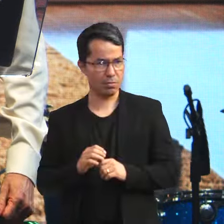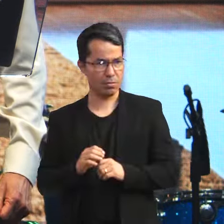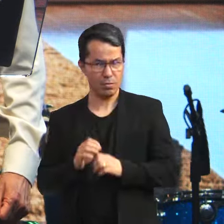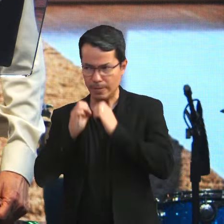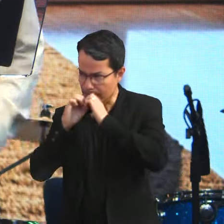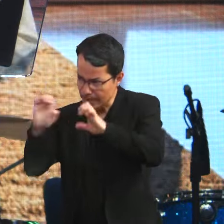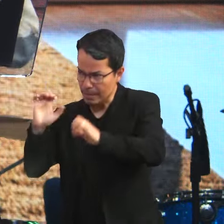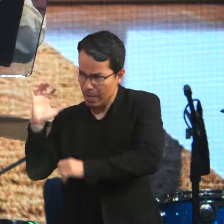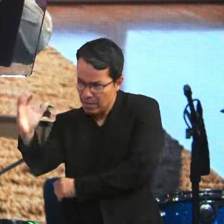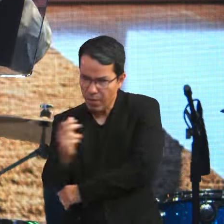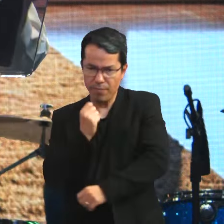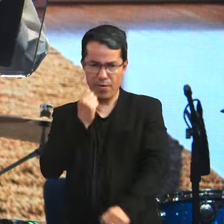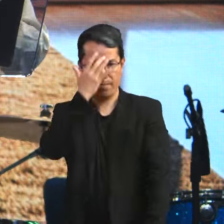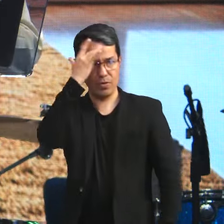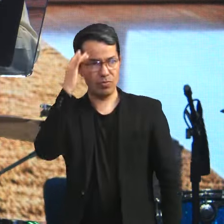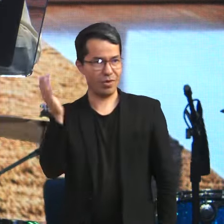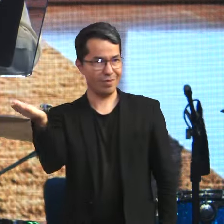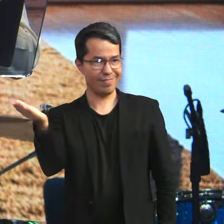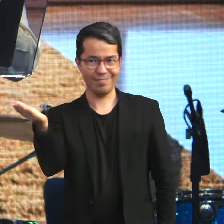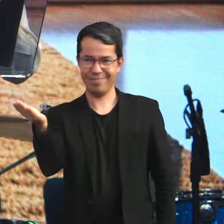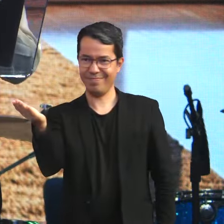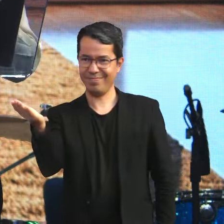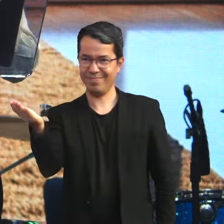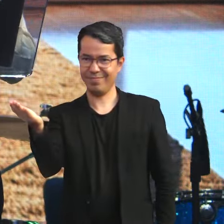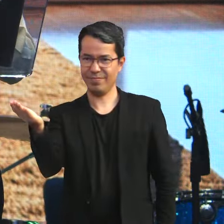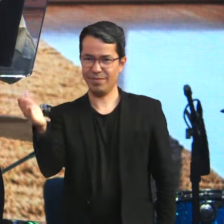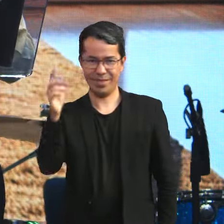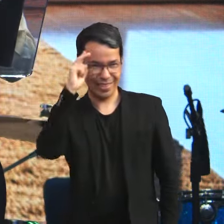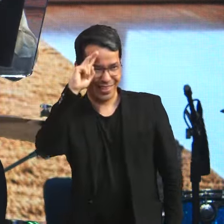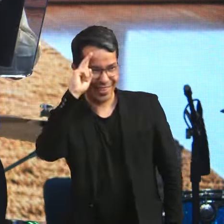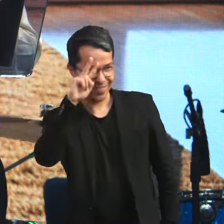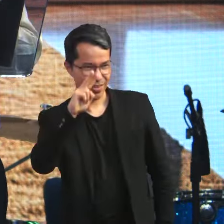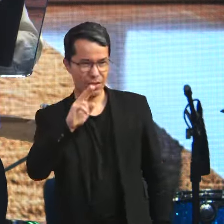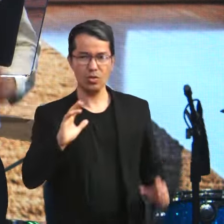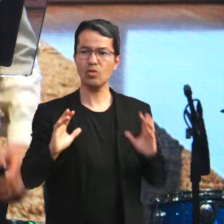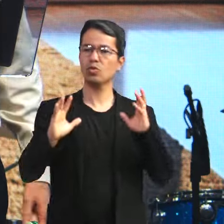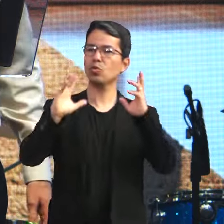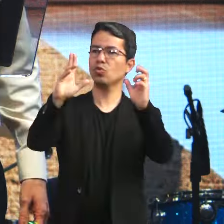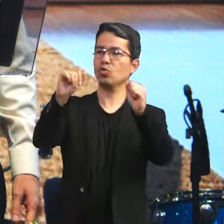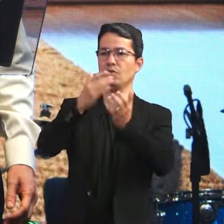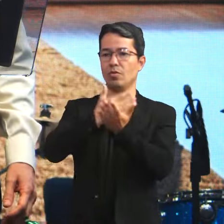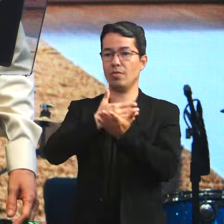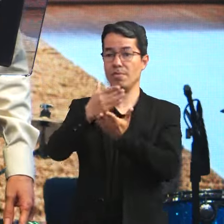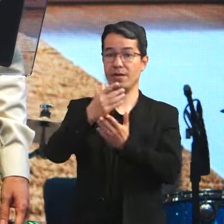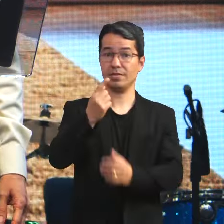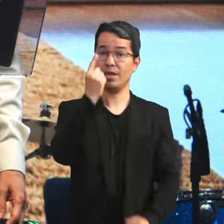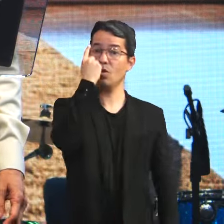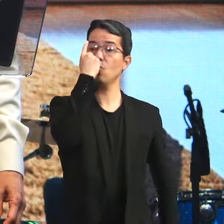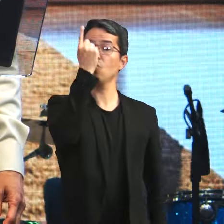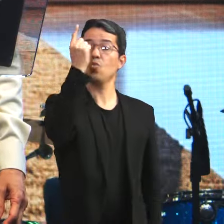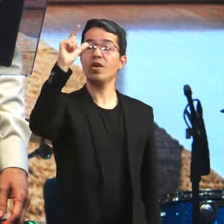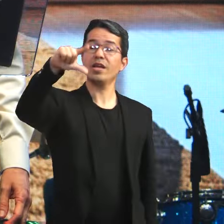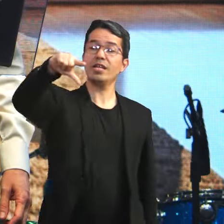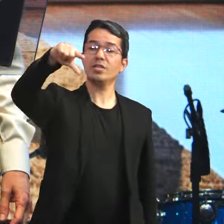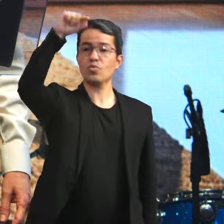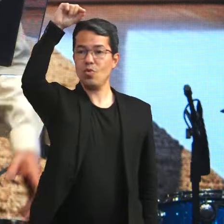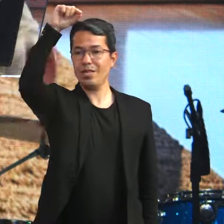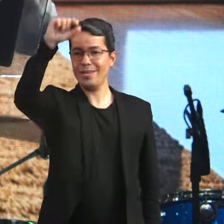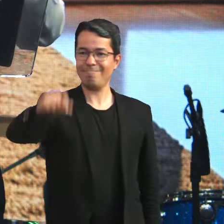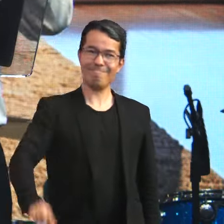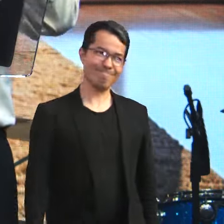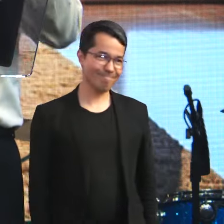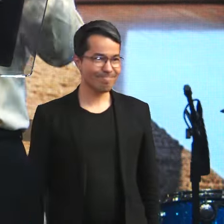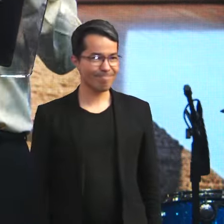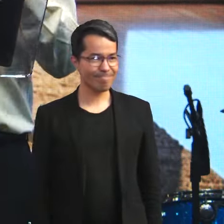exão comoo comea Decão Como eu disse tudo comea com uma decisão